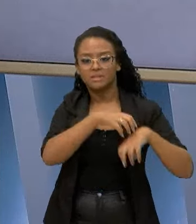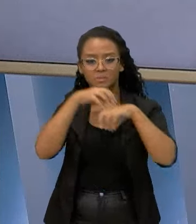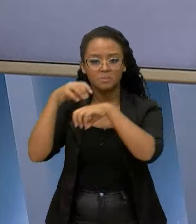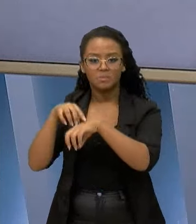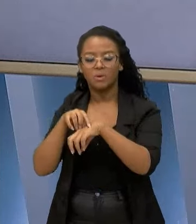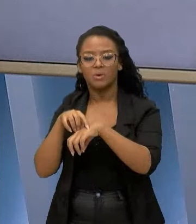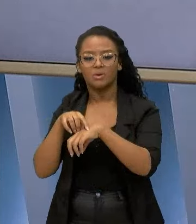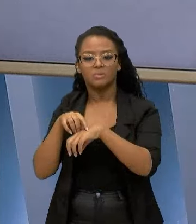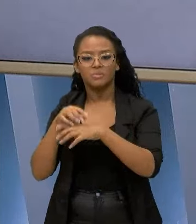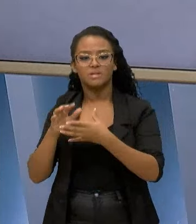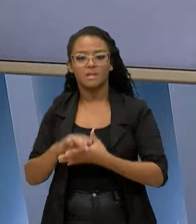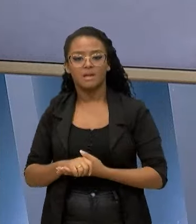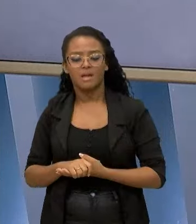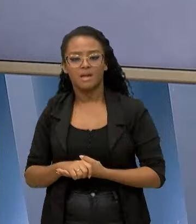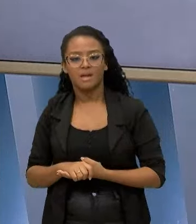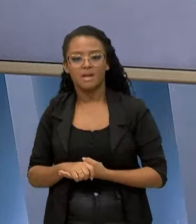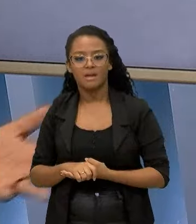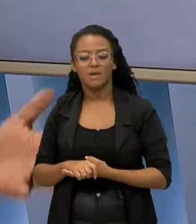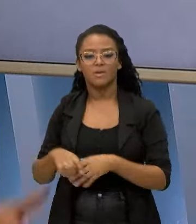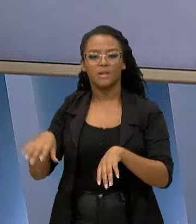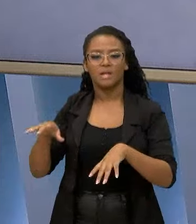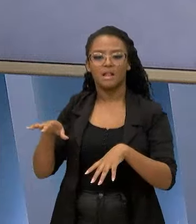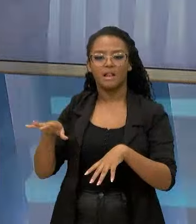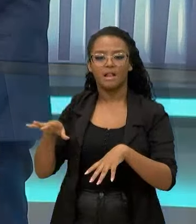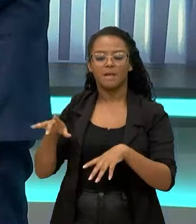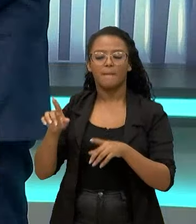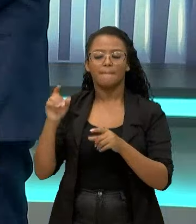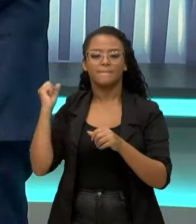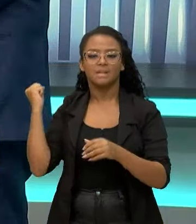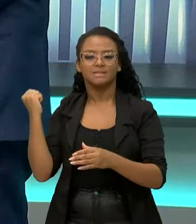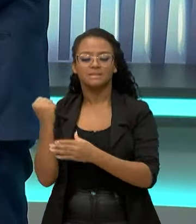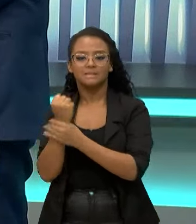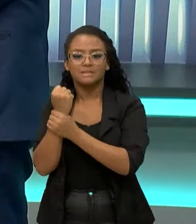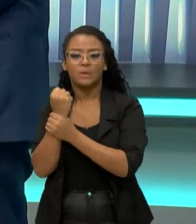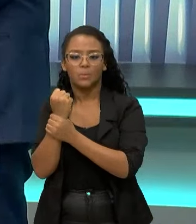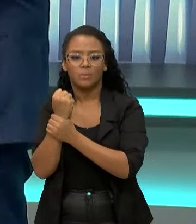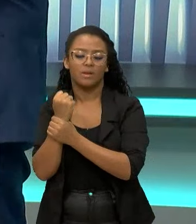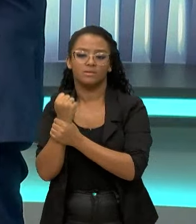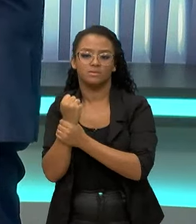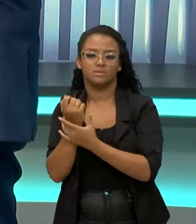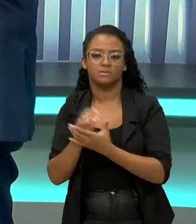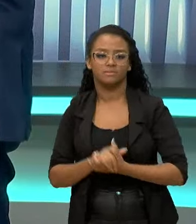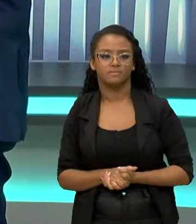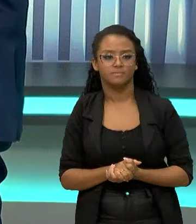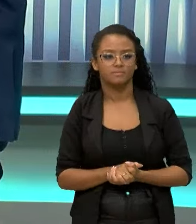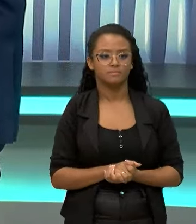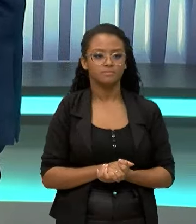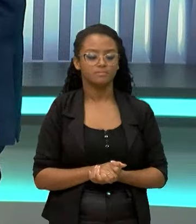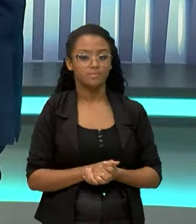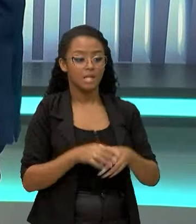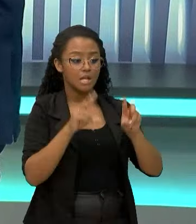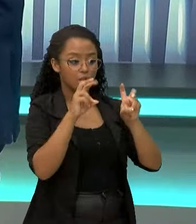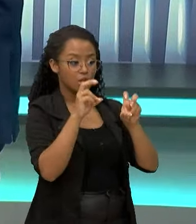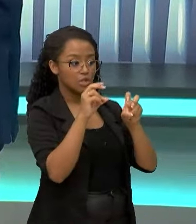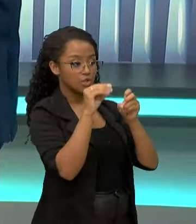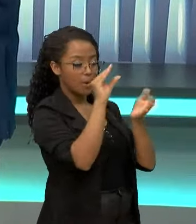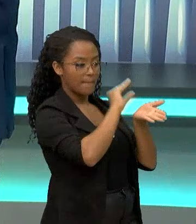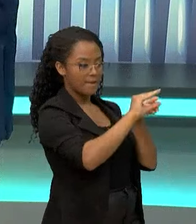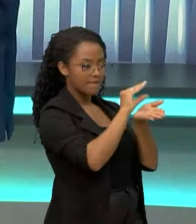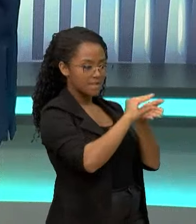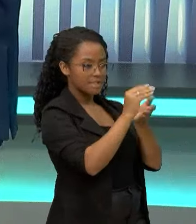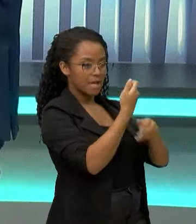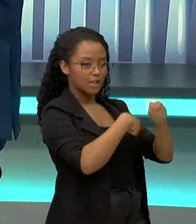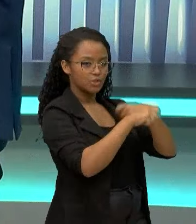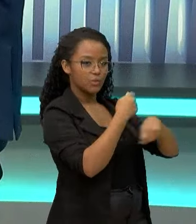à diversão, à vida de qualidade, está assegurada. Nós vamos fazer isso. E os aportes financeiros que foram feitos pela atual administração